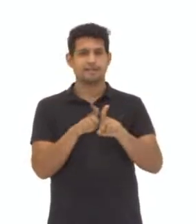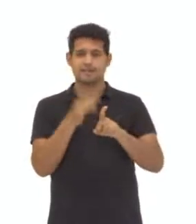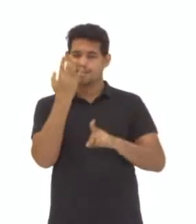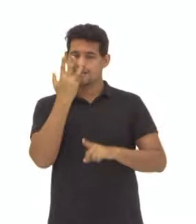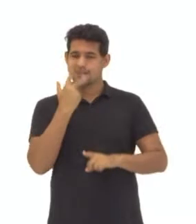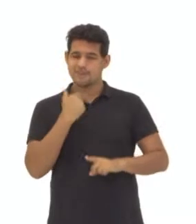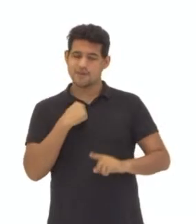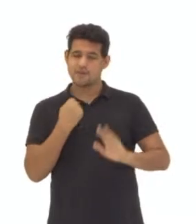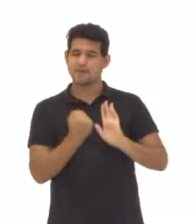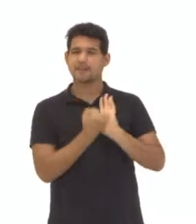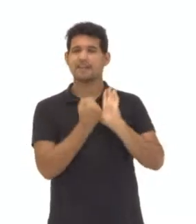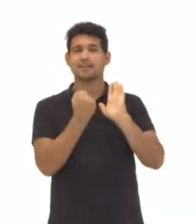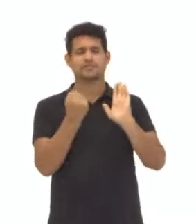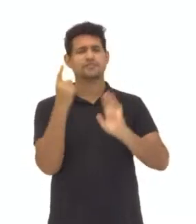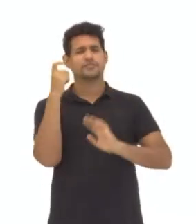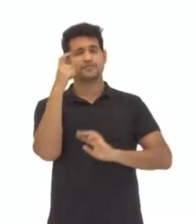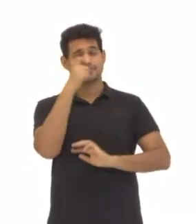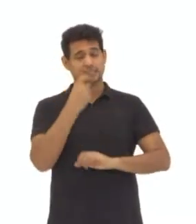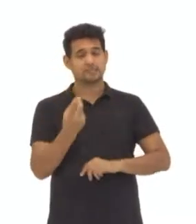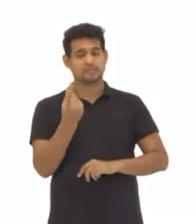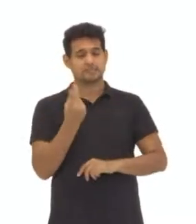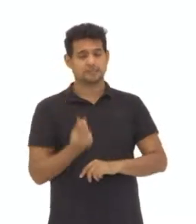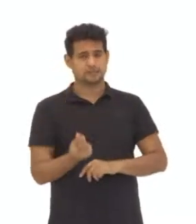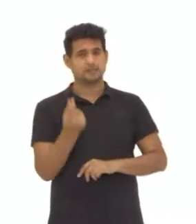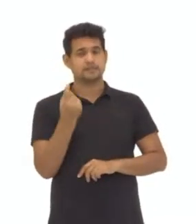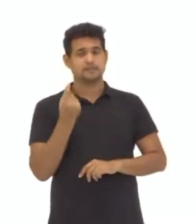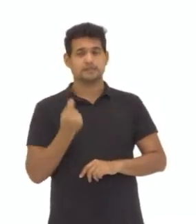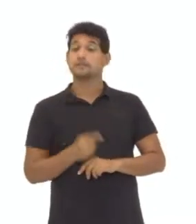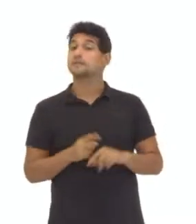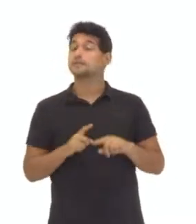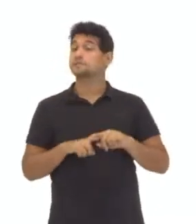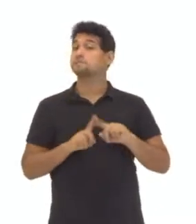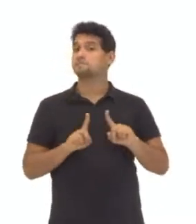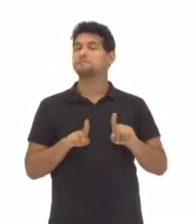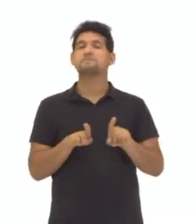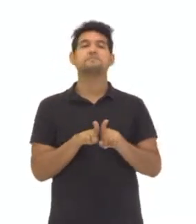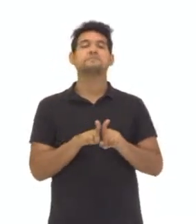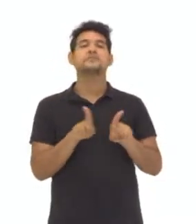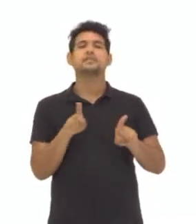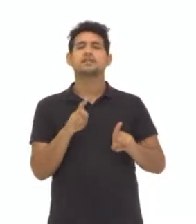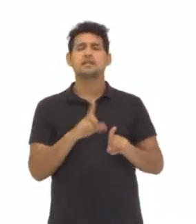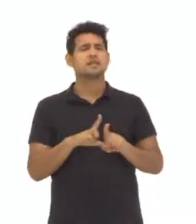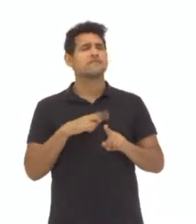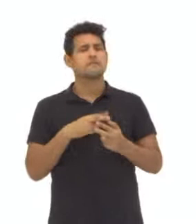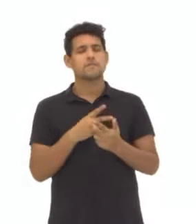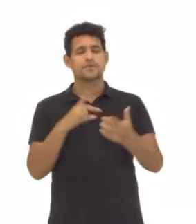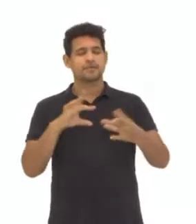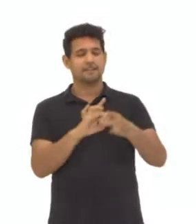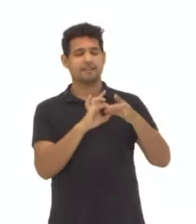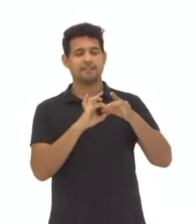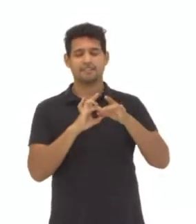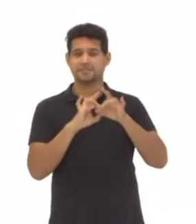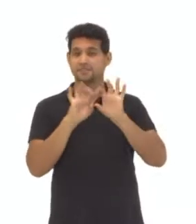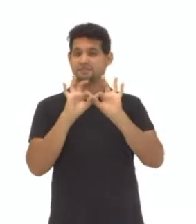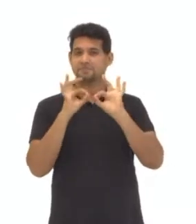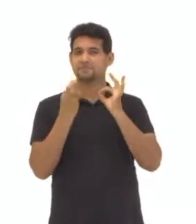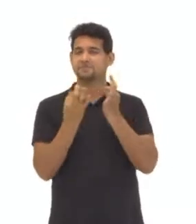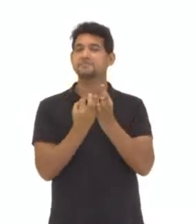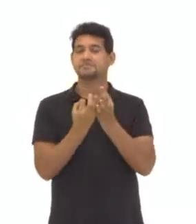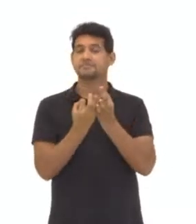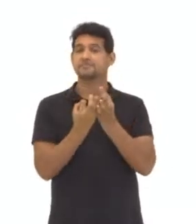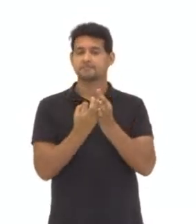infância marcada por dificuldades financeiras, mas também por muita harmonia familiar.